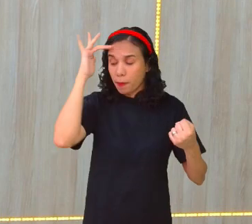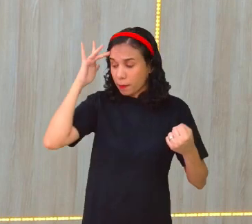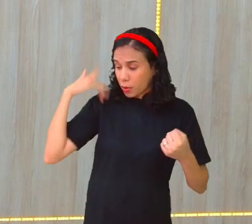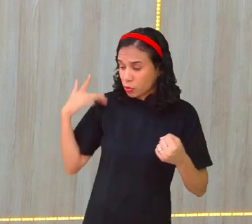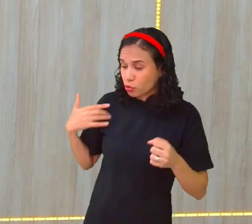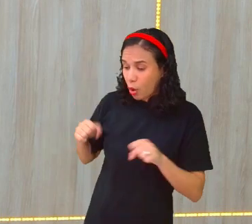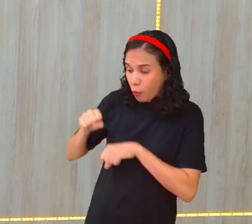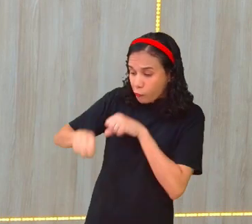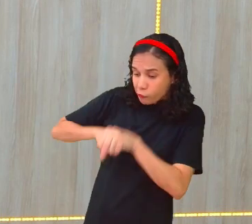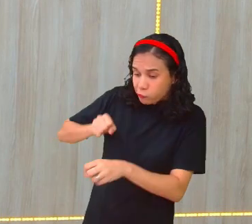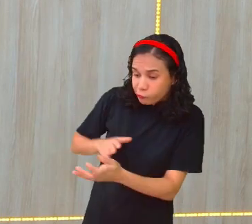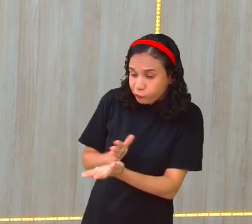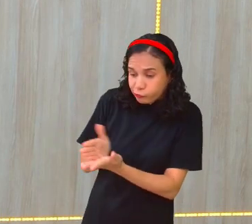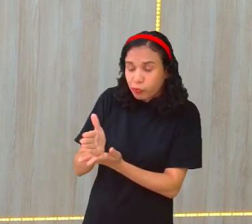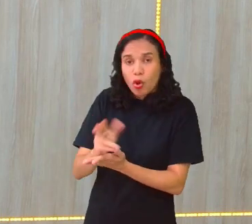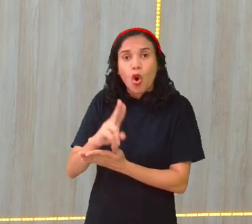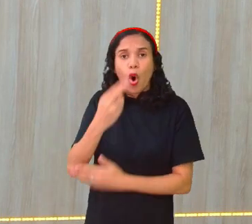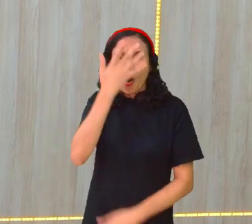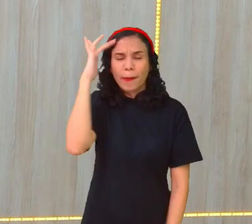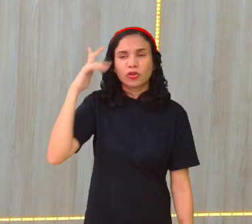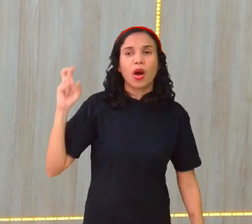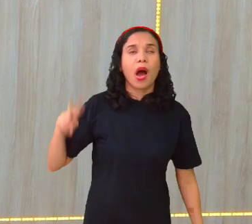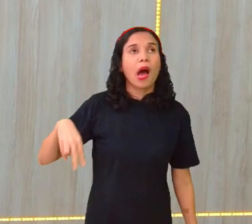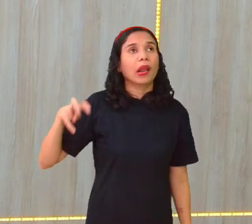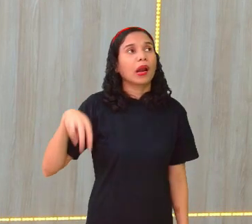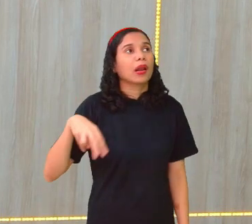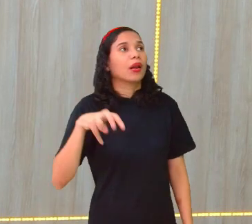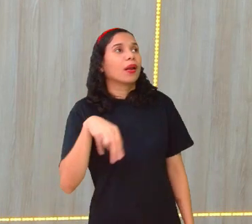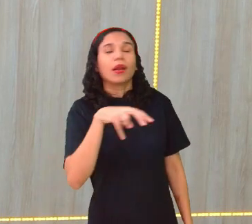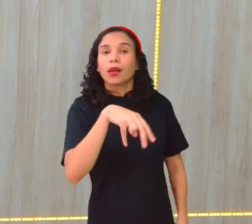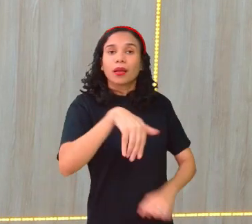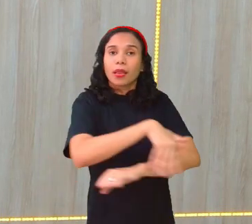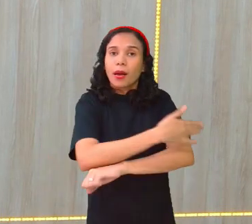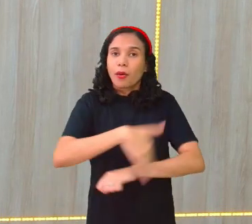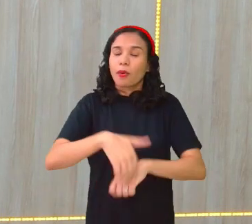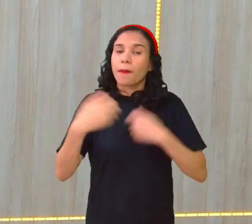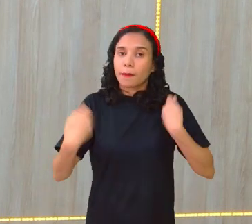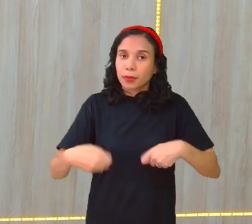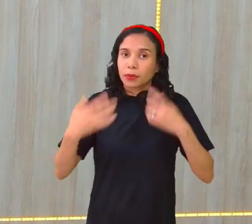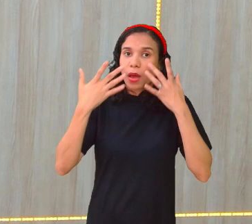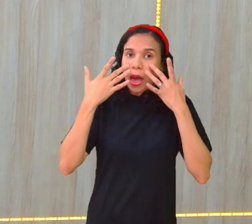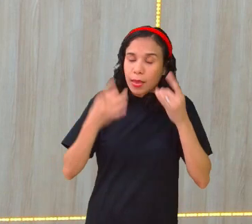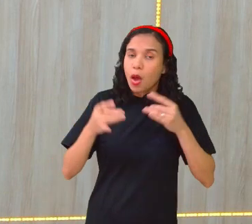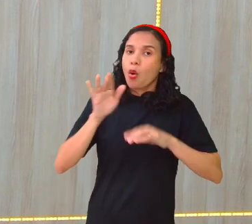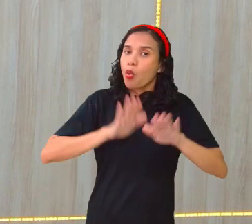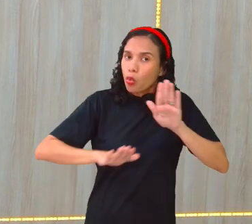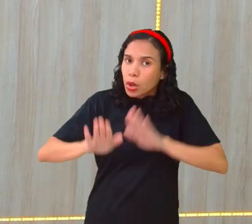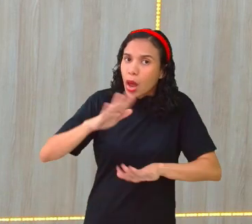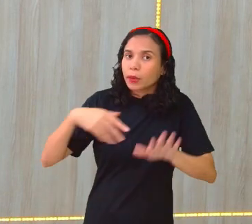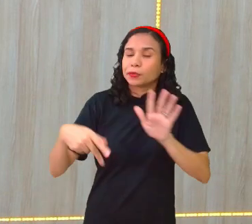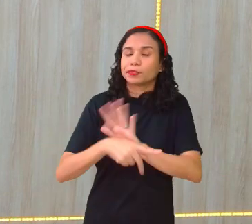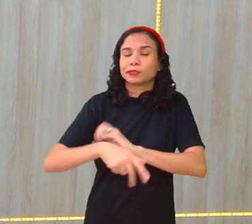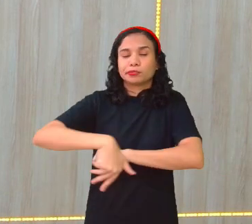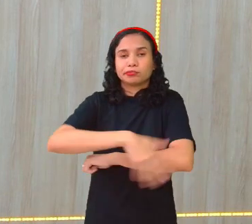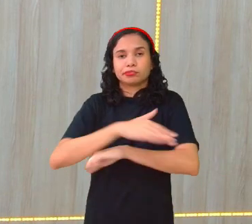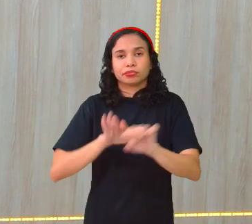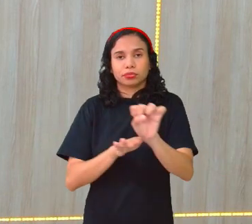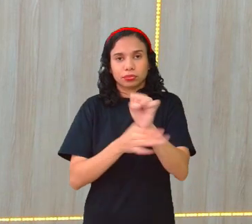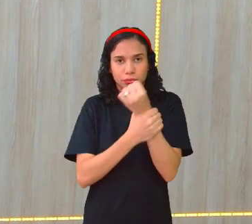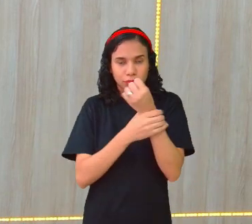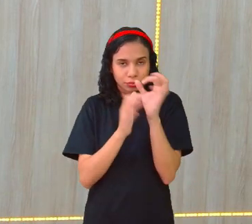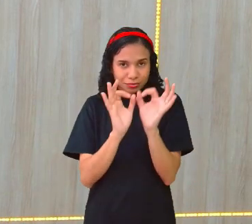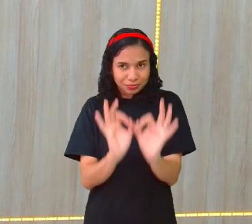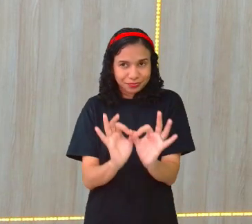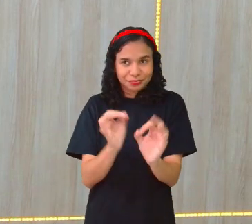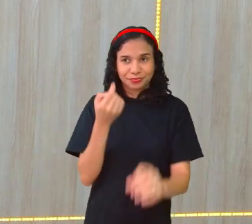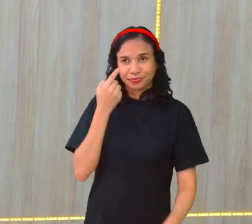na ciclofaixa, tanto para o pedestre, né? É muito importante esse cuidado, seguir as normas de segurança direitinho, tá certo, pessoal?